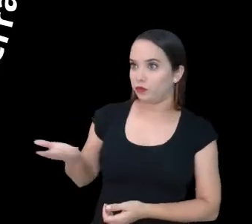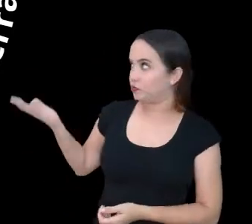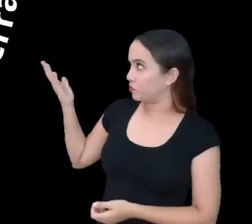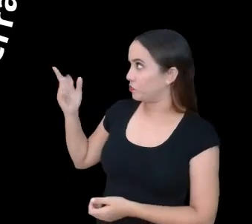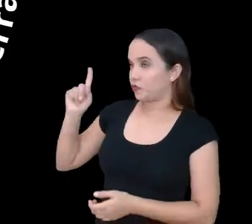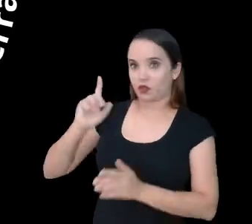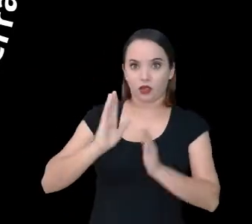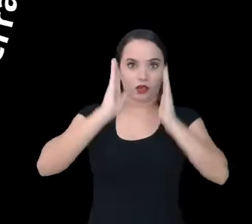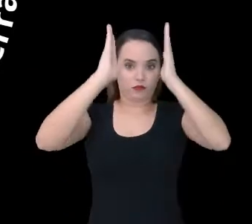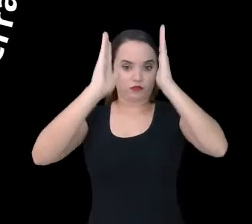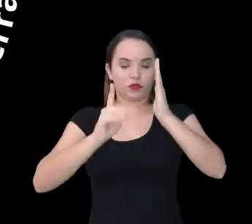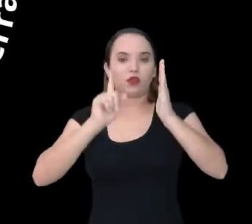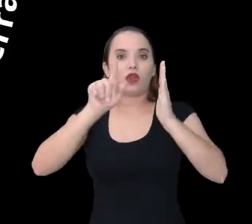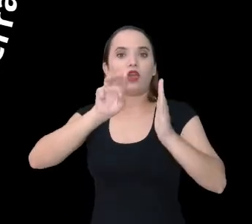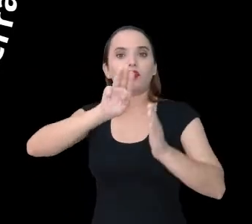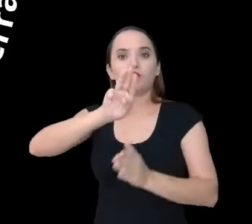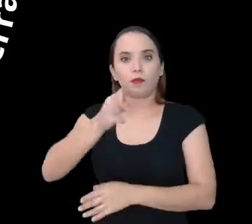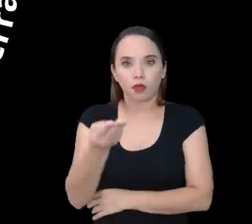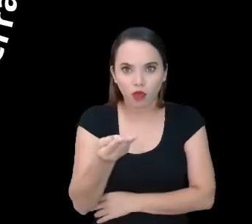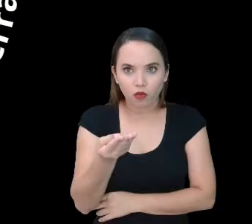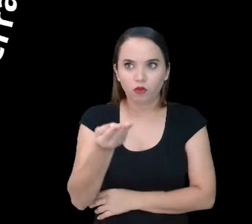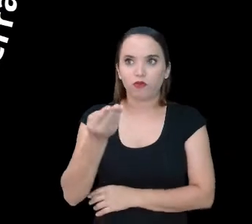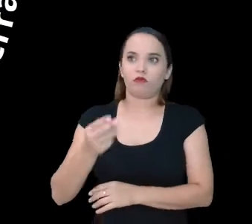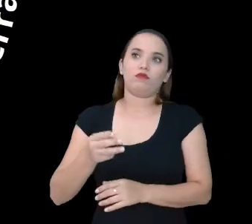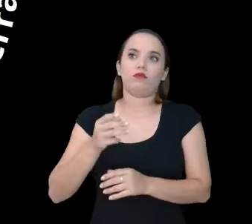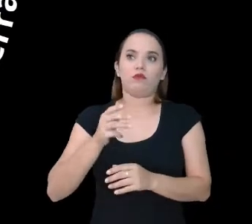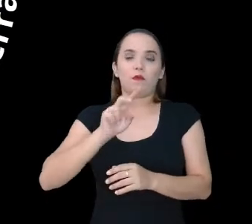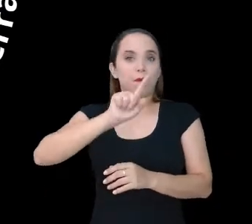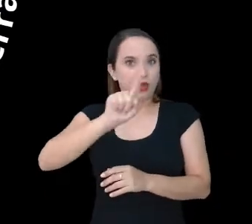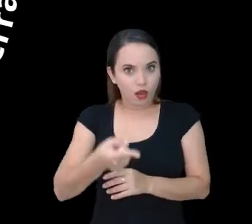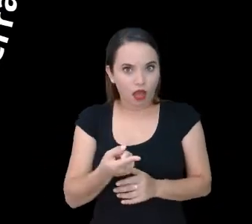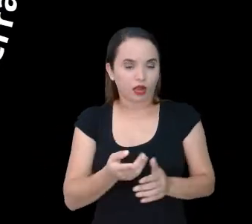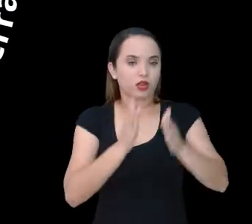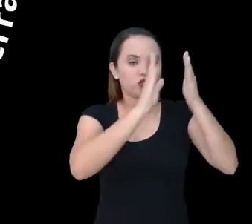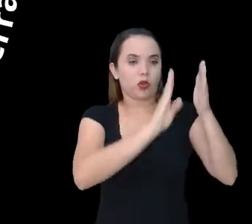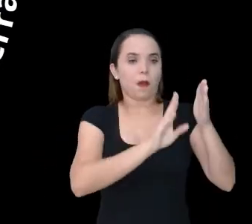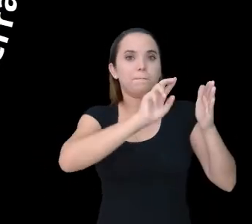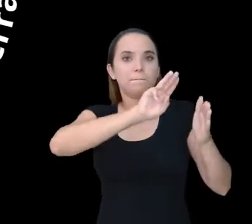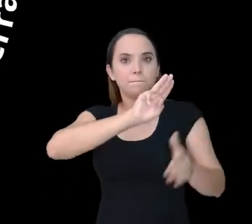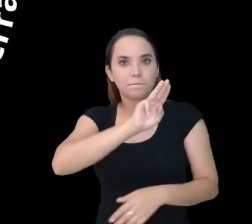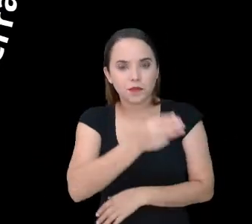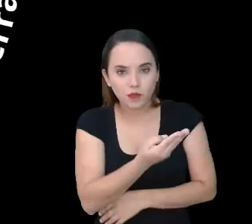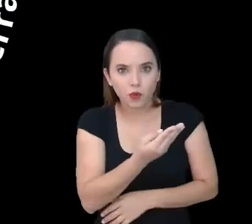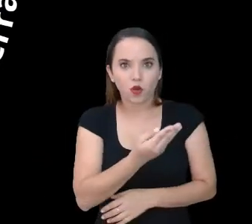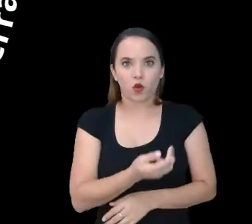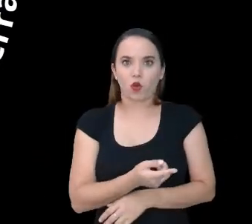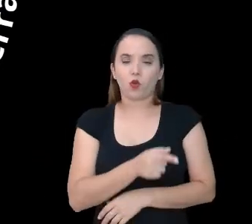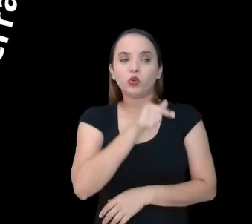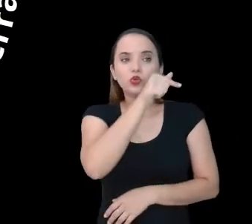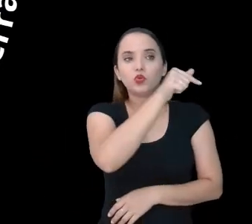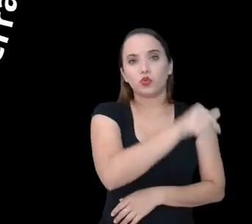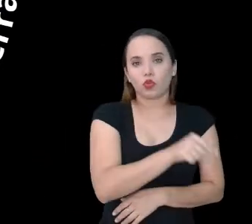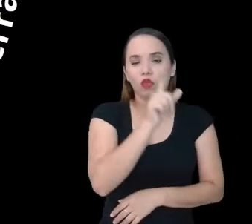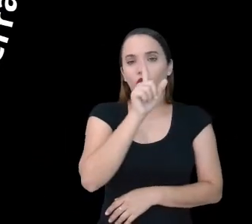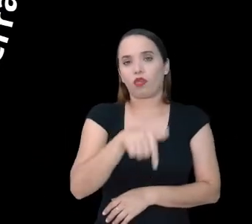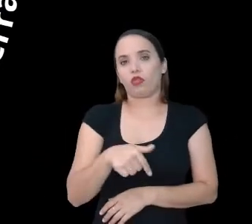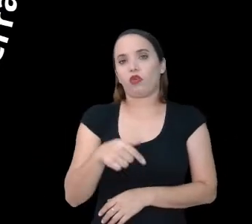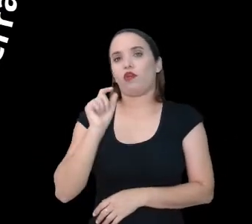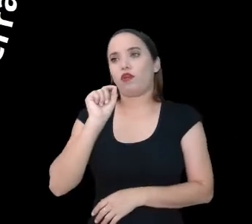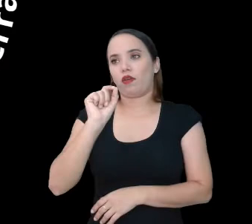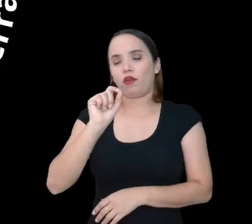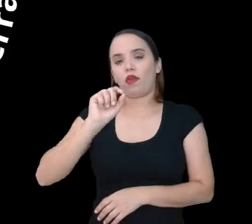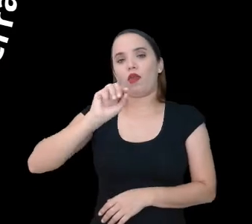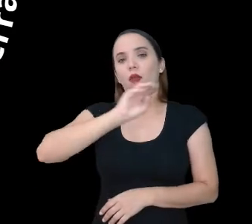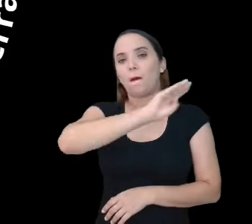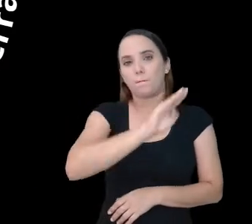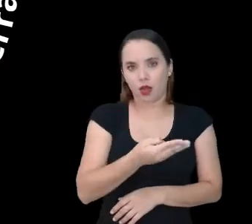a região dos milhares, aqui a região dos milhões e depois o 7 que está ali na região do